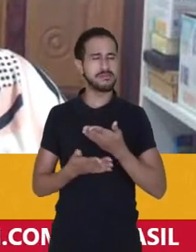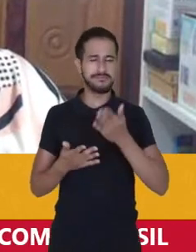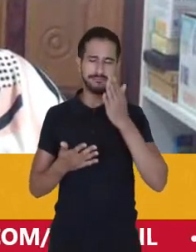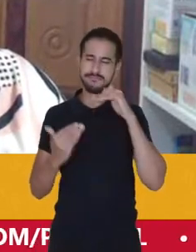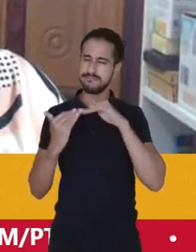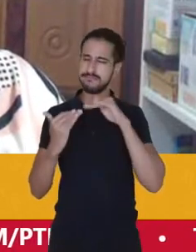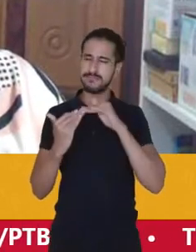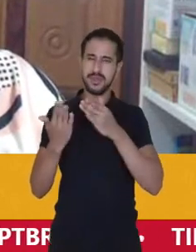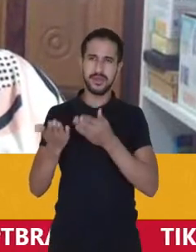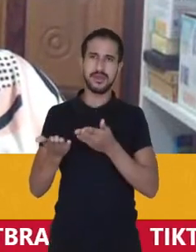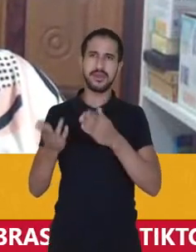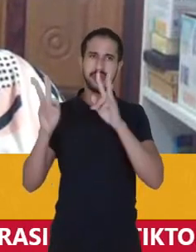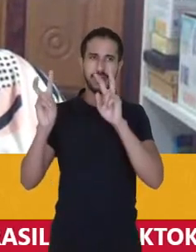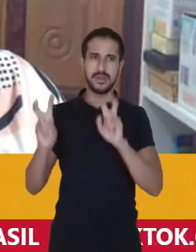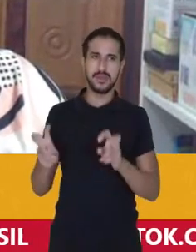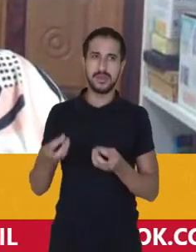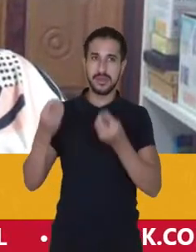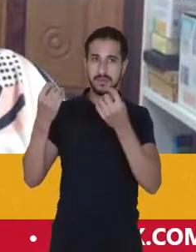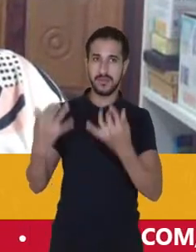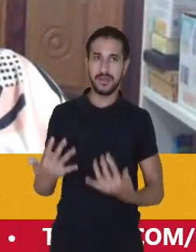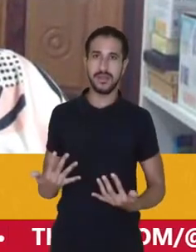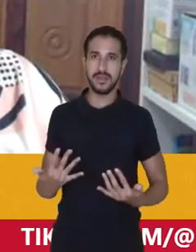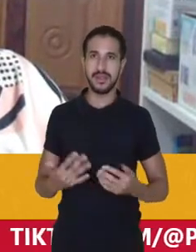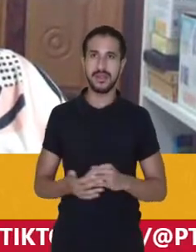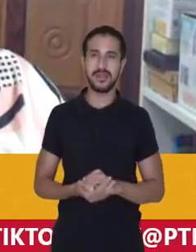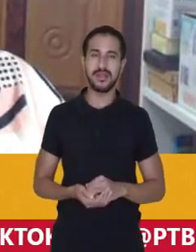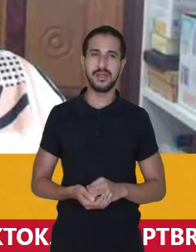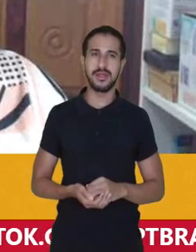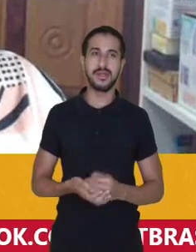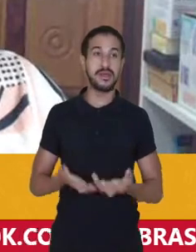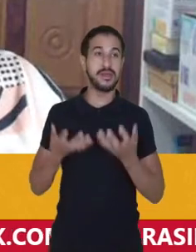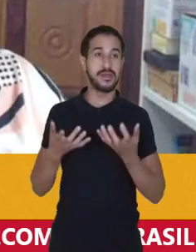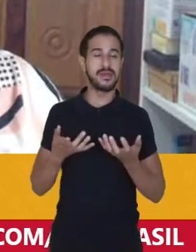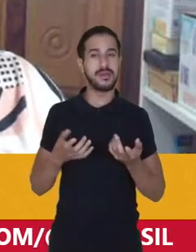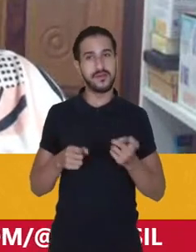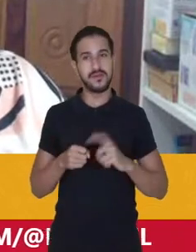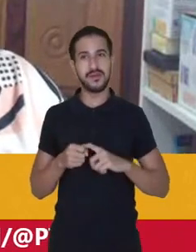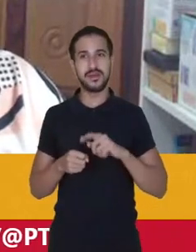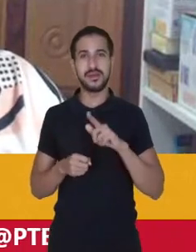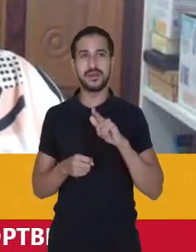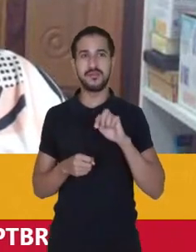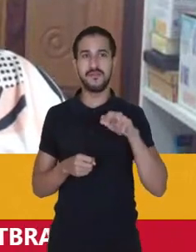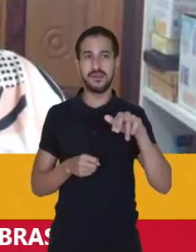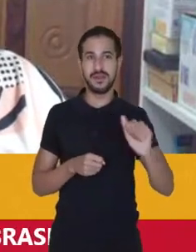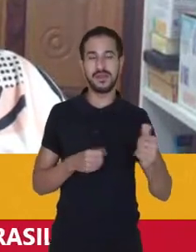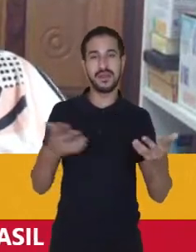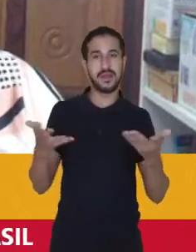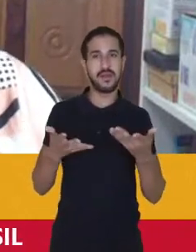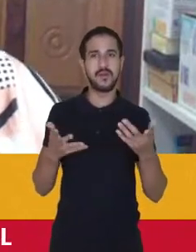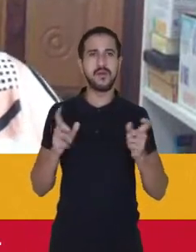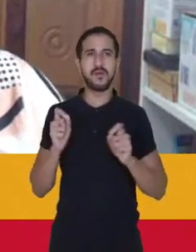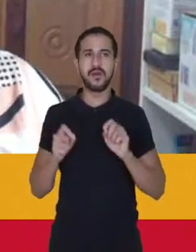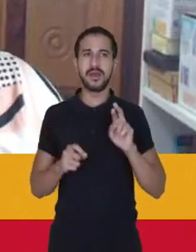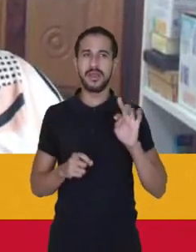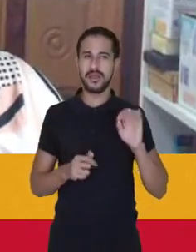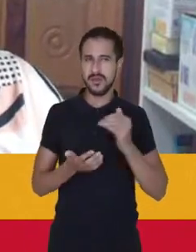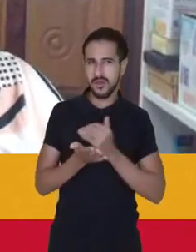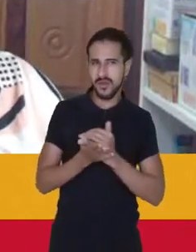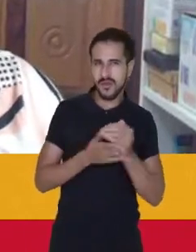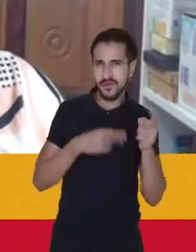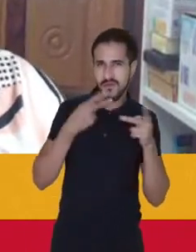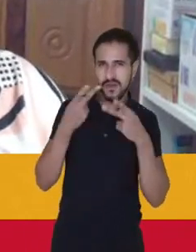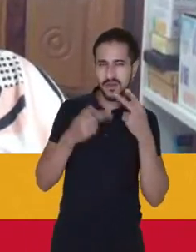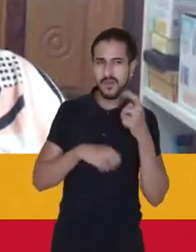de razão nas questões que você coloca. E quero retomar com Givânia agora o que o Renato começou